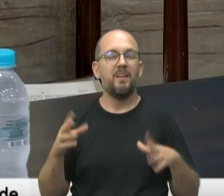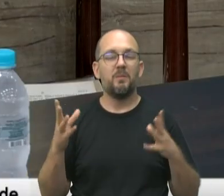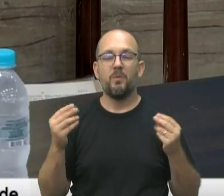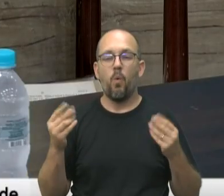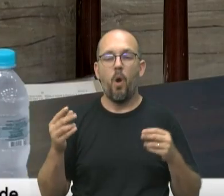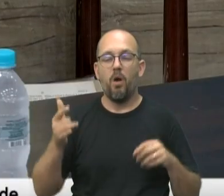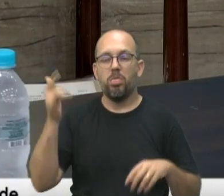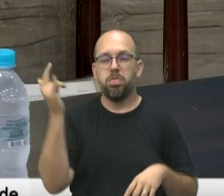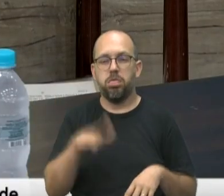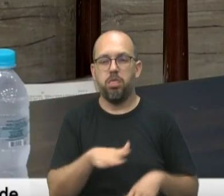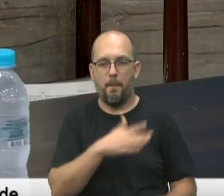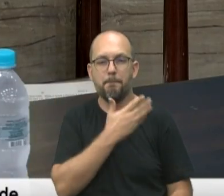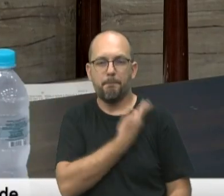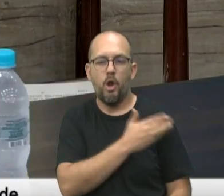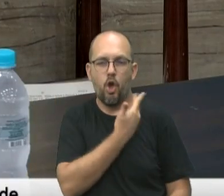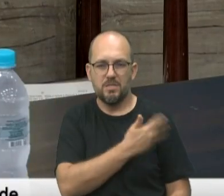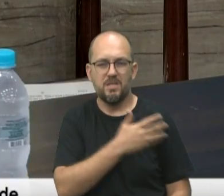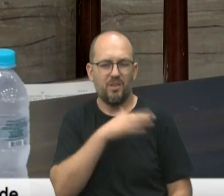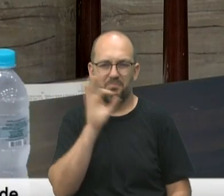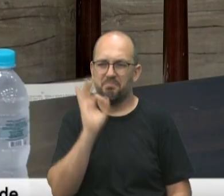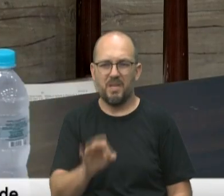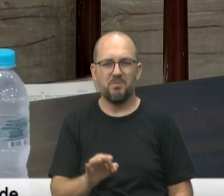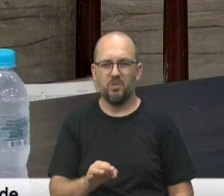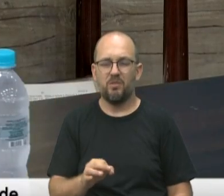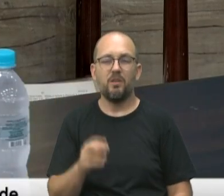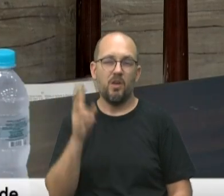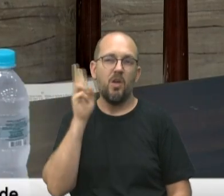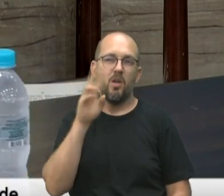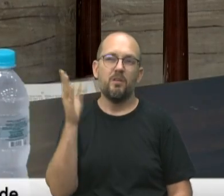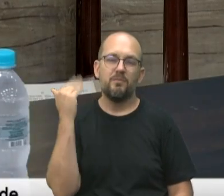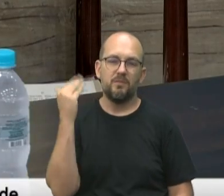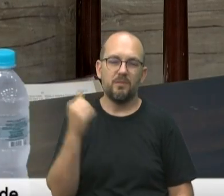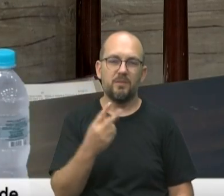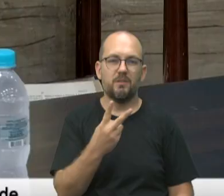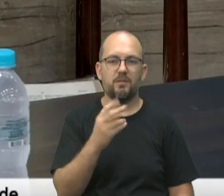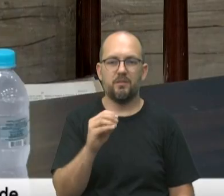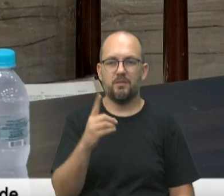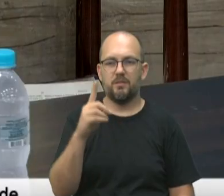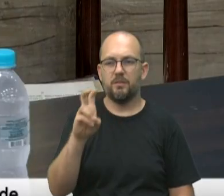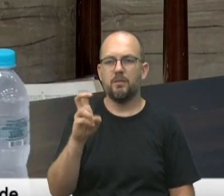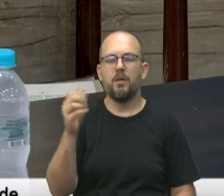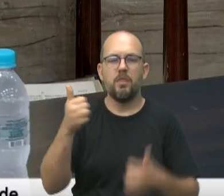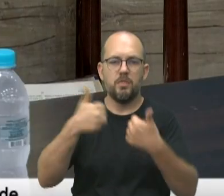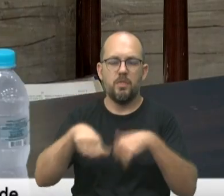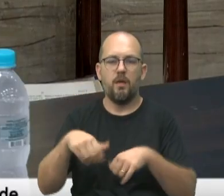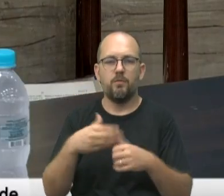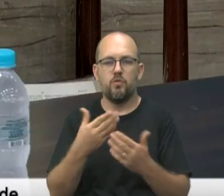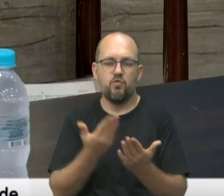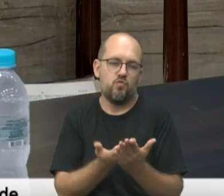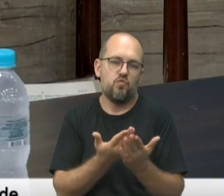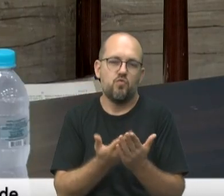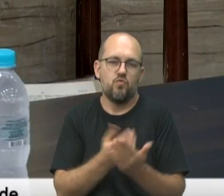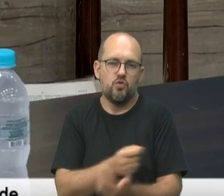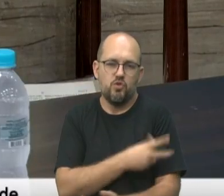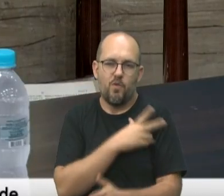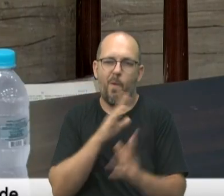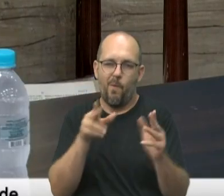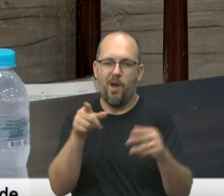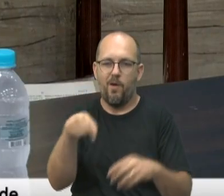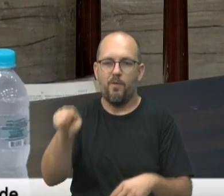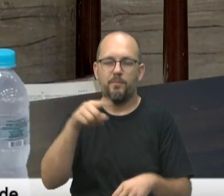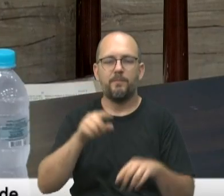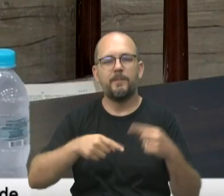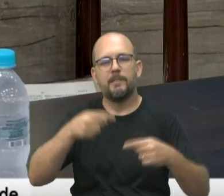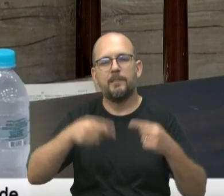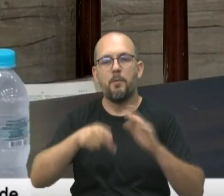no preconceito que... Eu lembro que em 2015, quando eu era estudante, que nem vocês, a gente estava discutindo o Plano